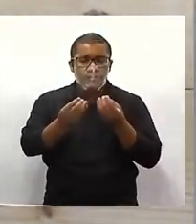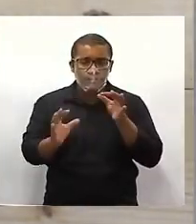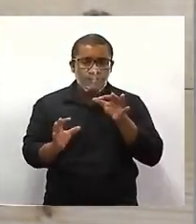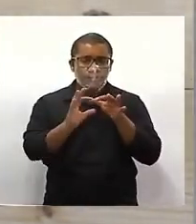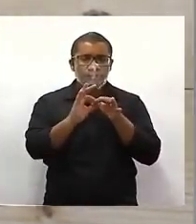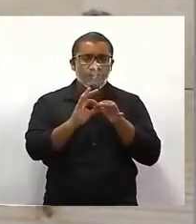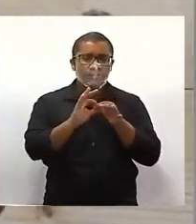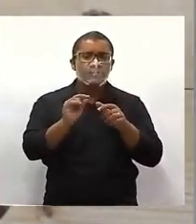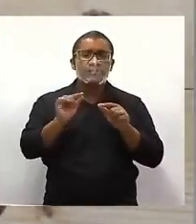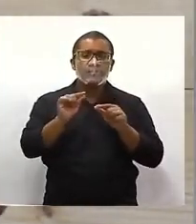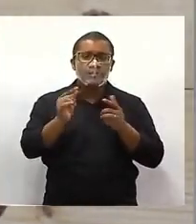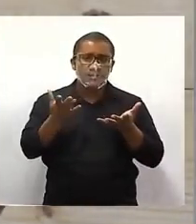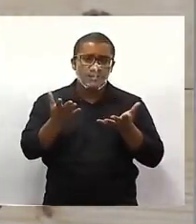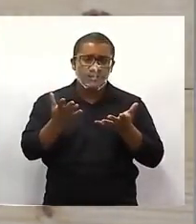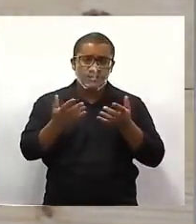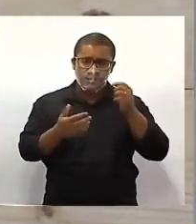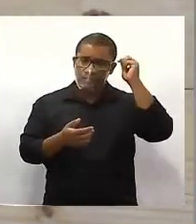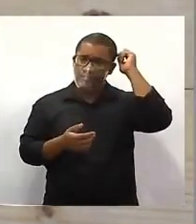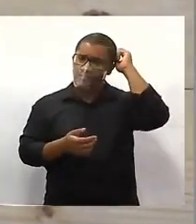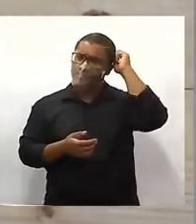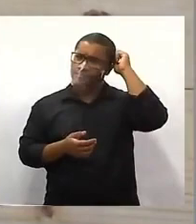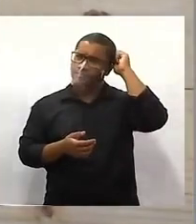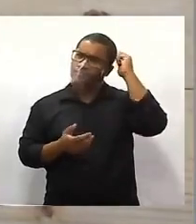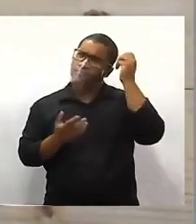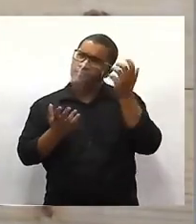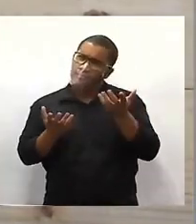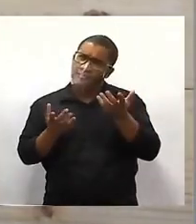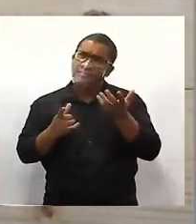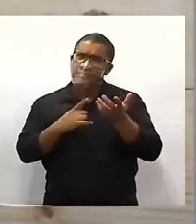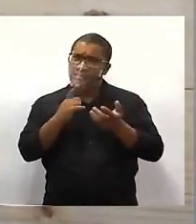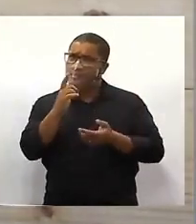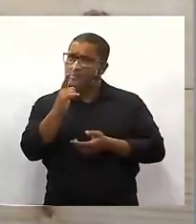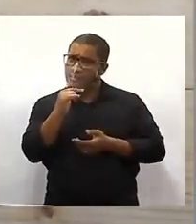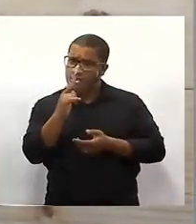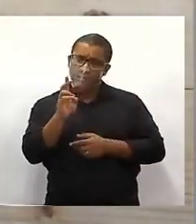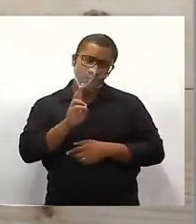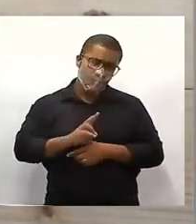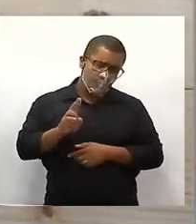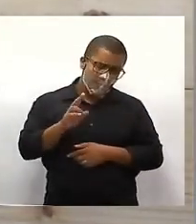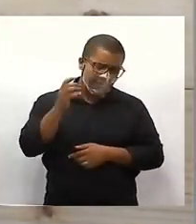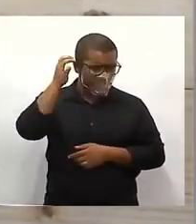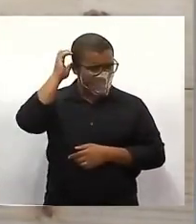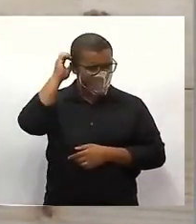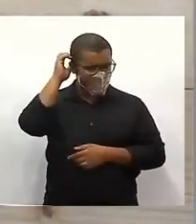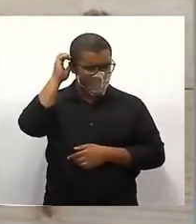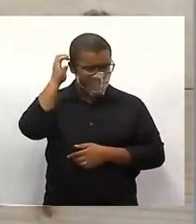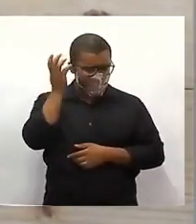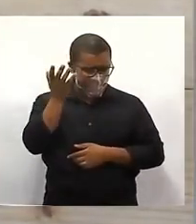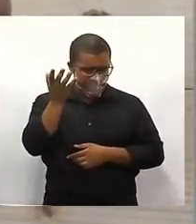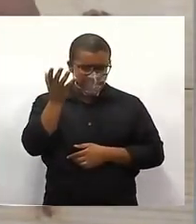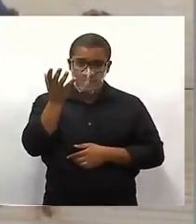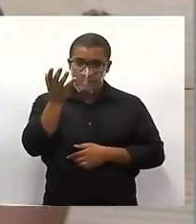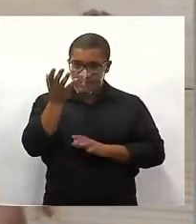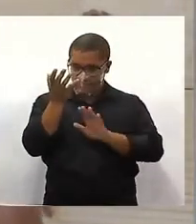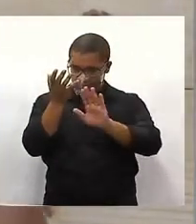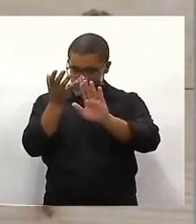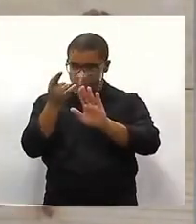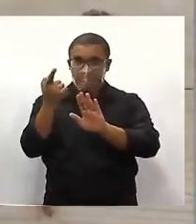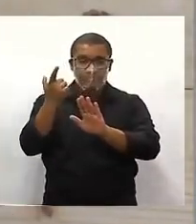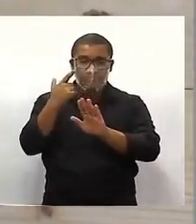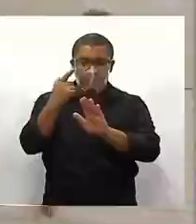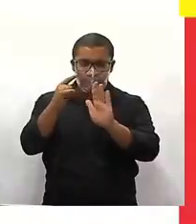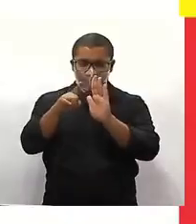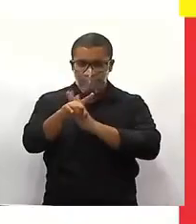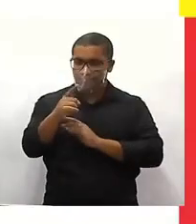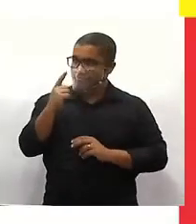relacionado a esse programa? Né? Sobre o uso da água, dos recursos hídricos. Então volta lá para a questão,